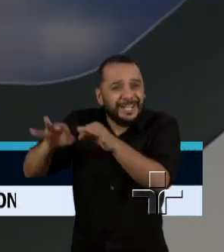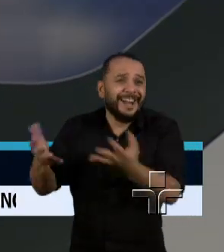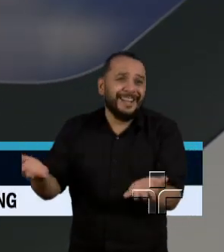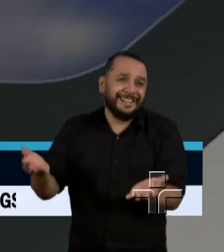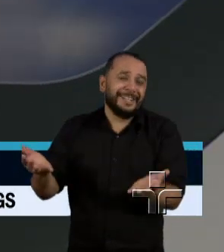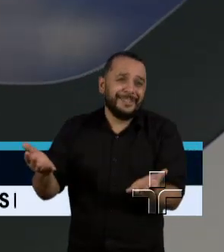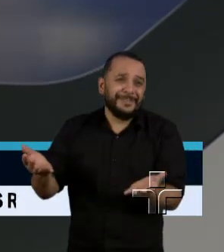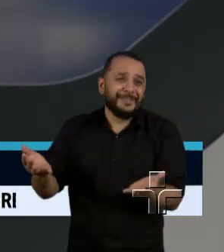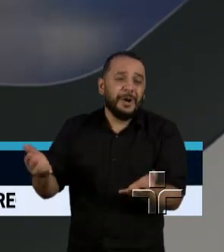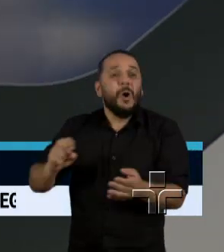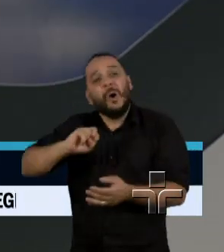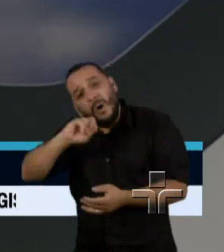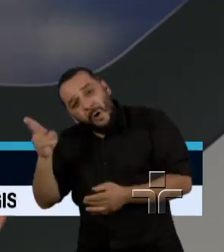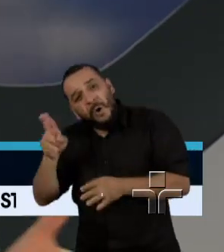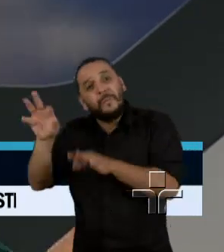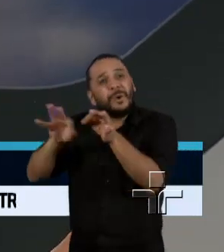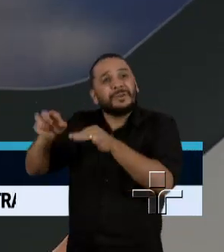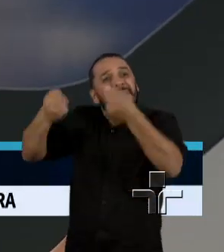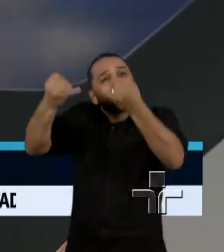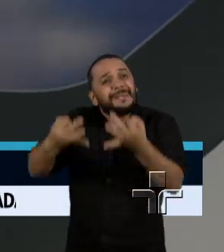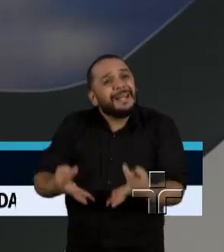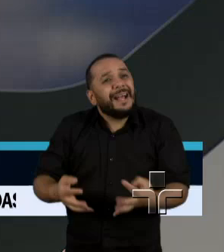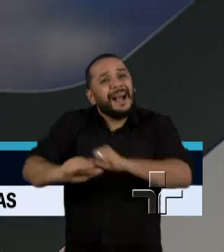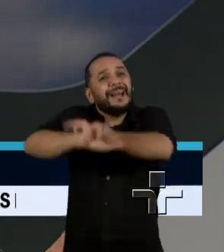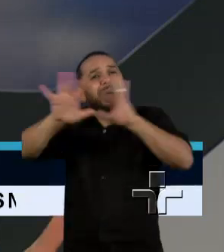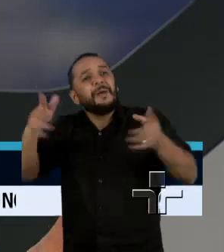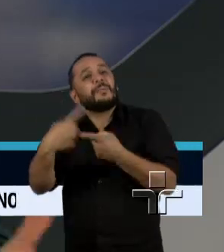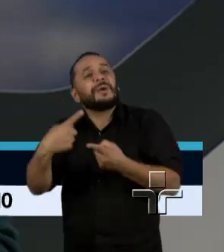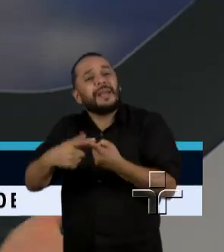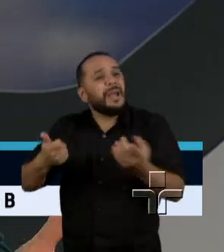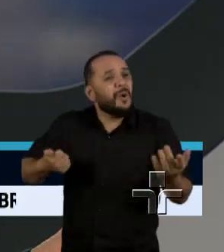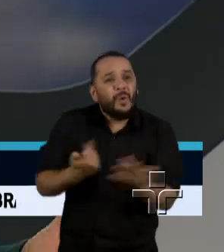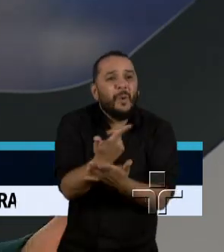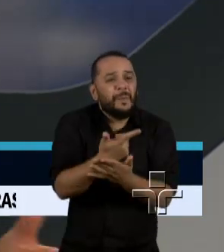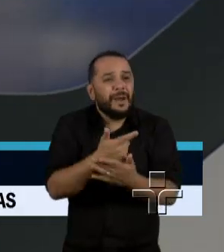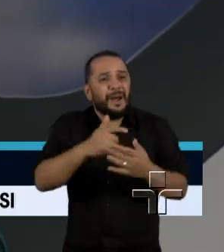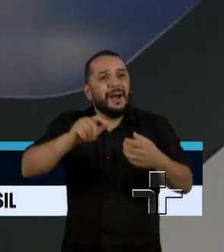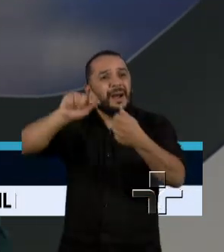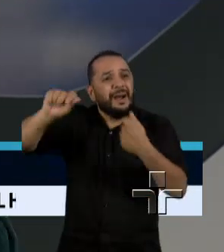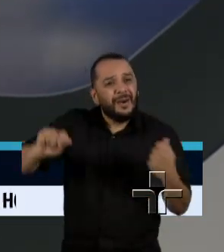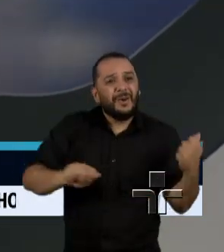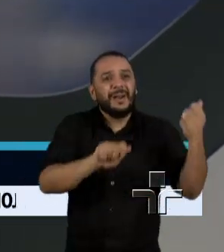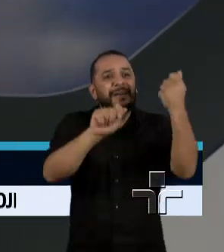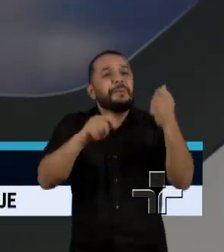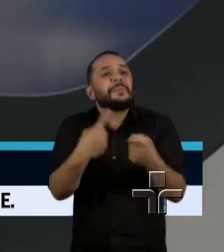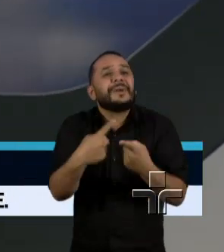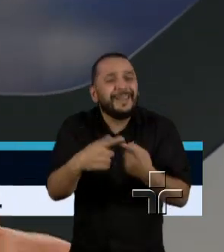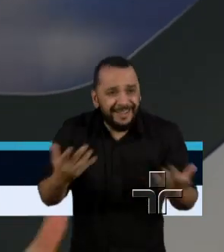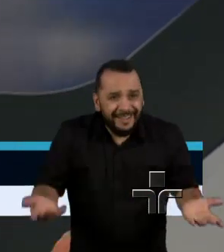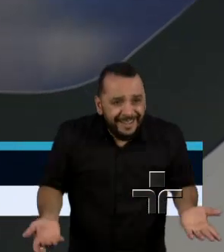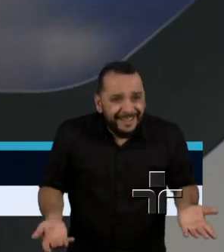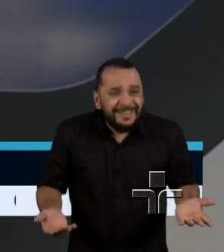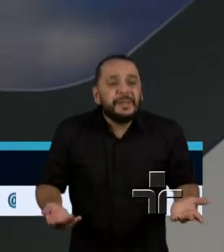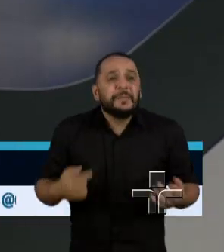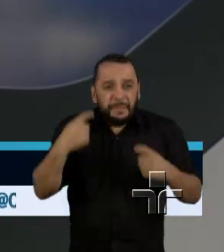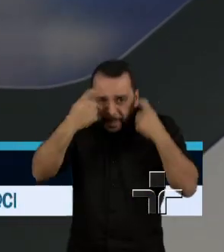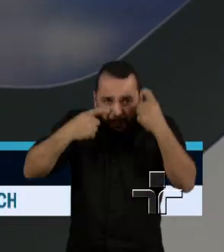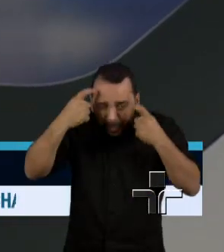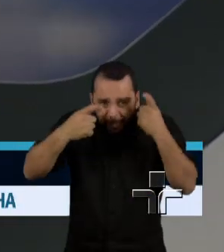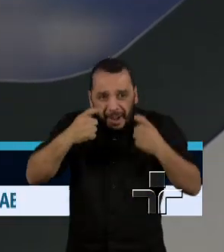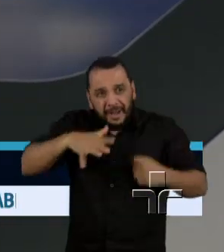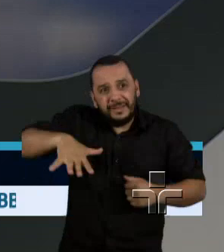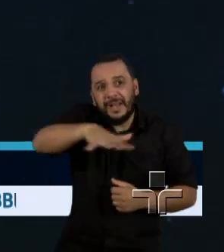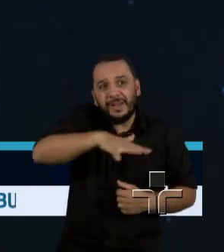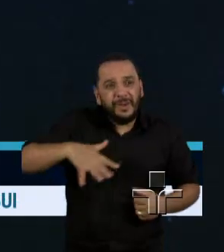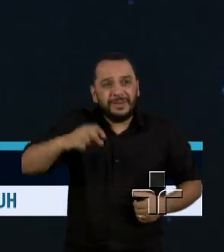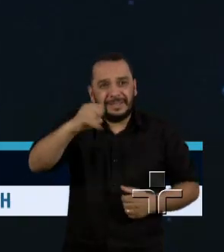justificativa, pelo menos, de por que ele quer comprar a Groenlândia, né? Isso só pode ser porque ele está preocupado com a defesa do território dele. Mas